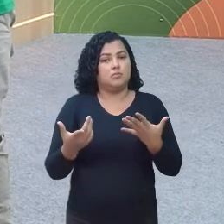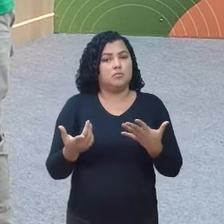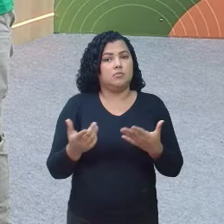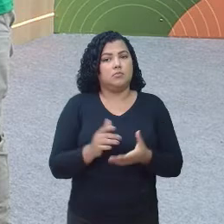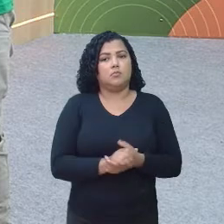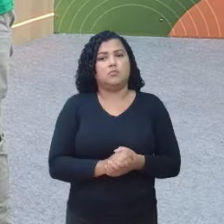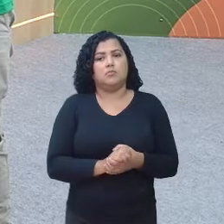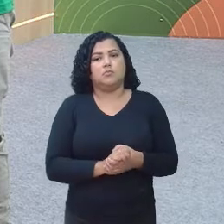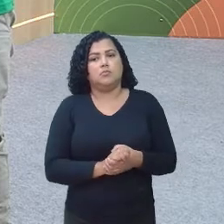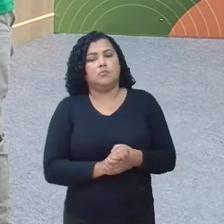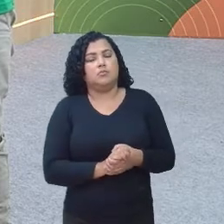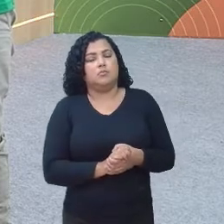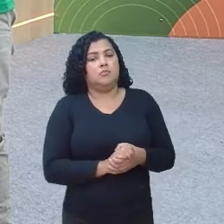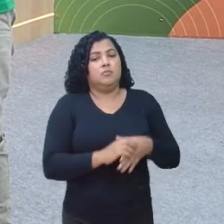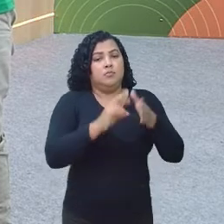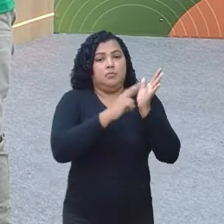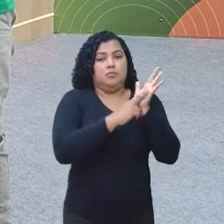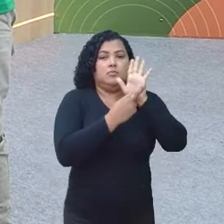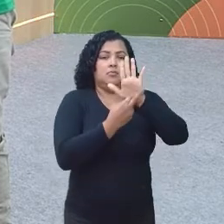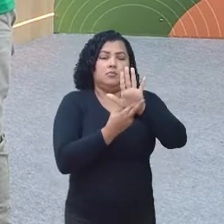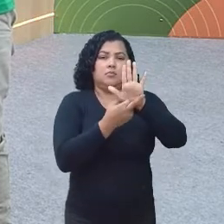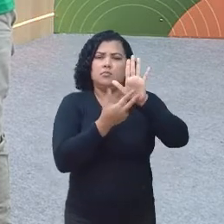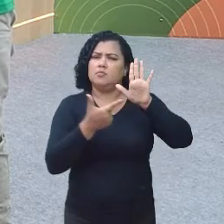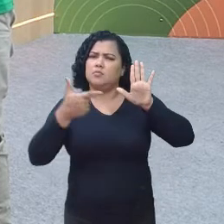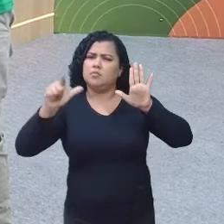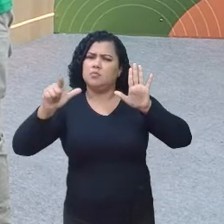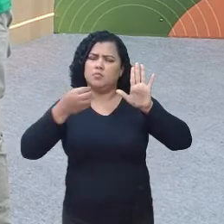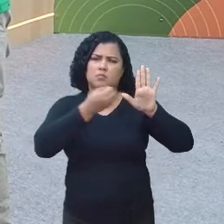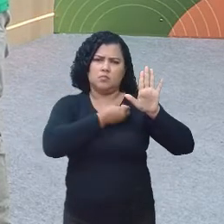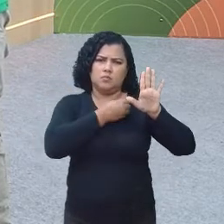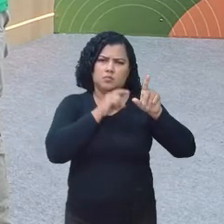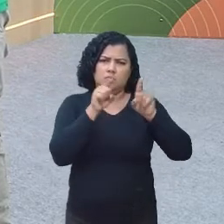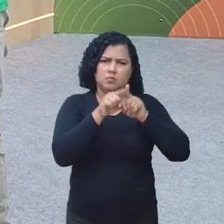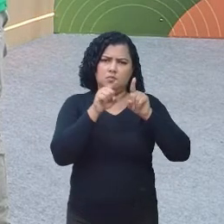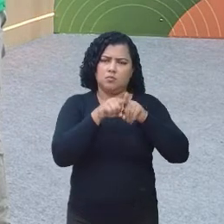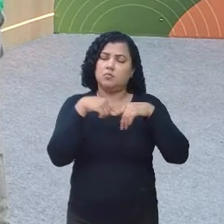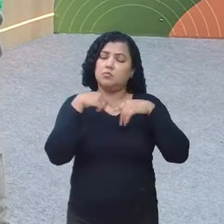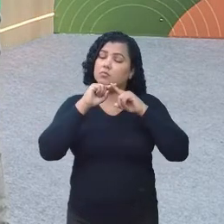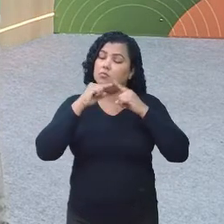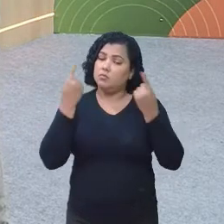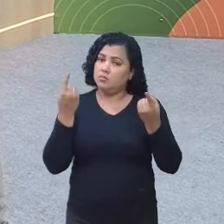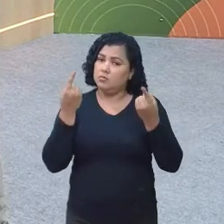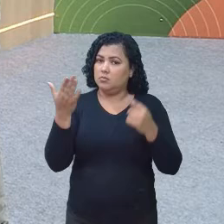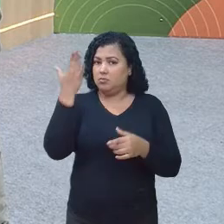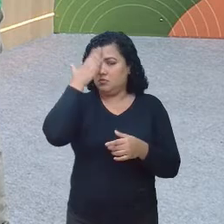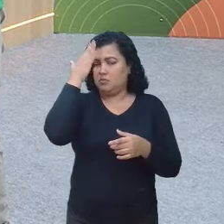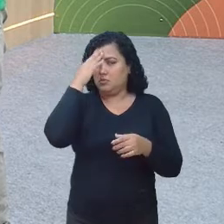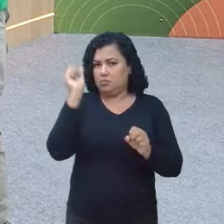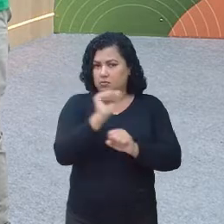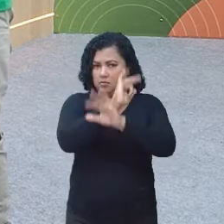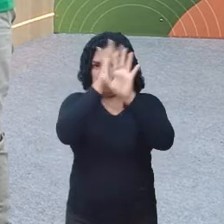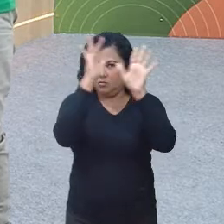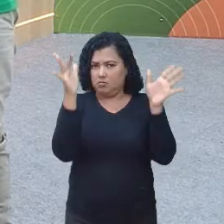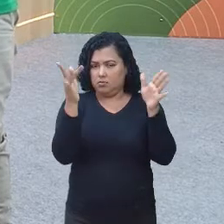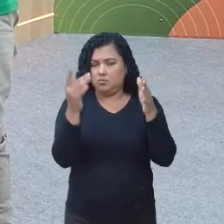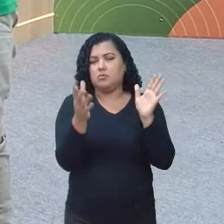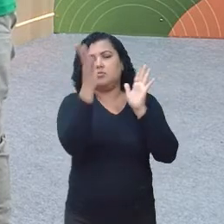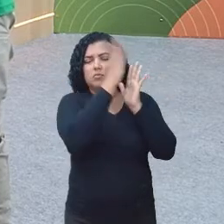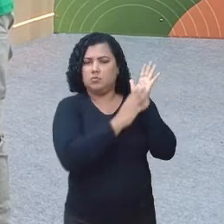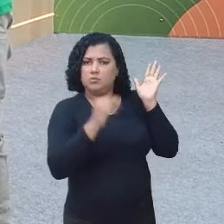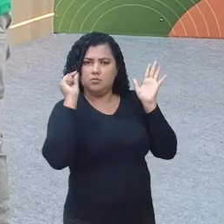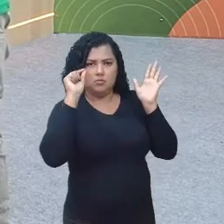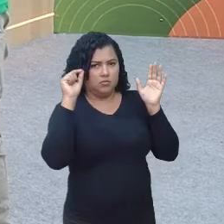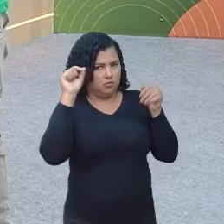a representação de outras situações, levando em consideração o que eu fiz aqui, tá certo? Se você estiver vendo pelo